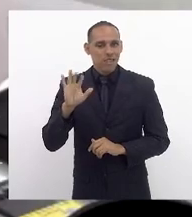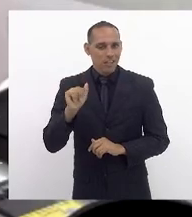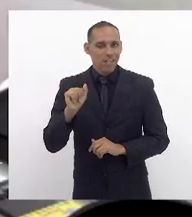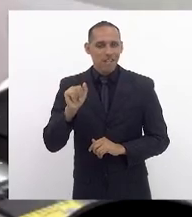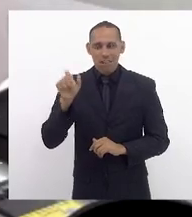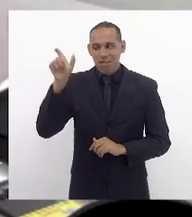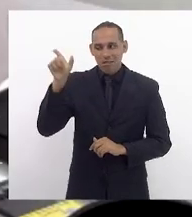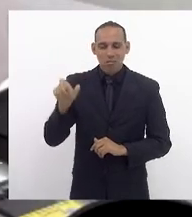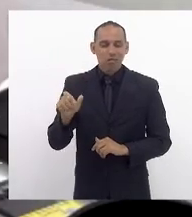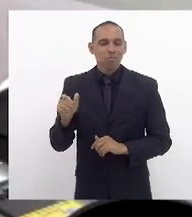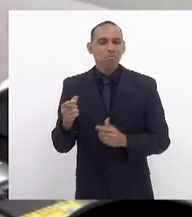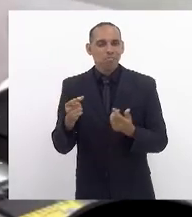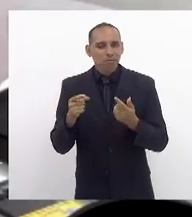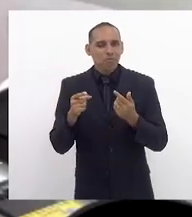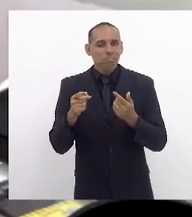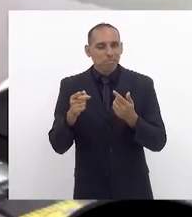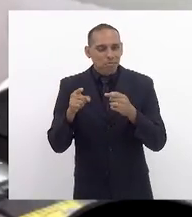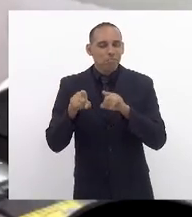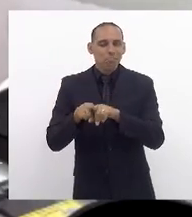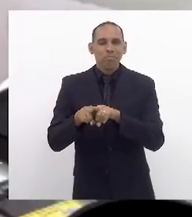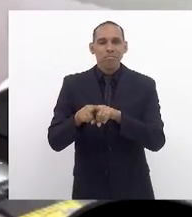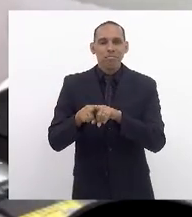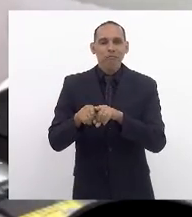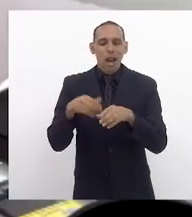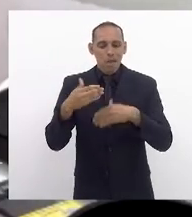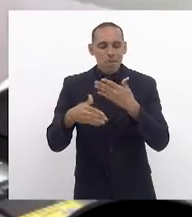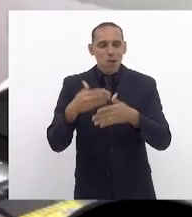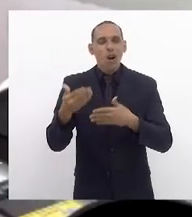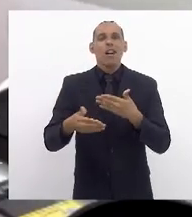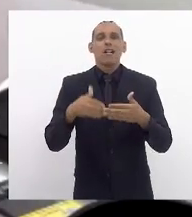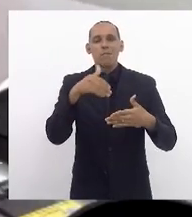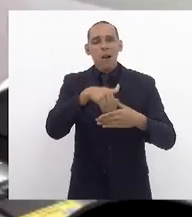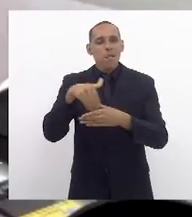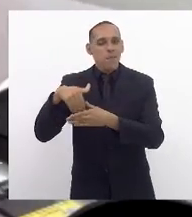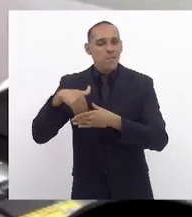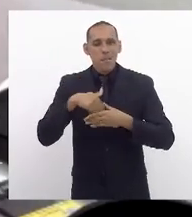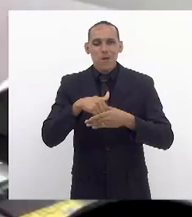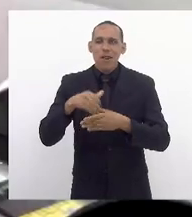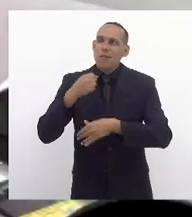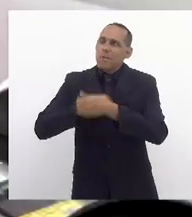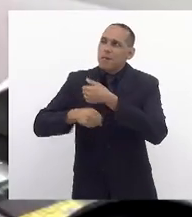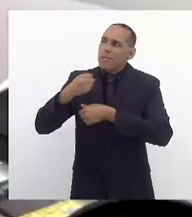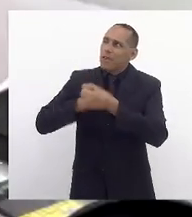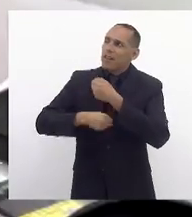uma companheira no processo eleitoral de